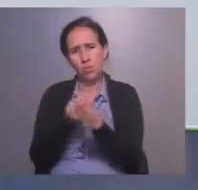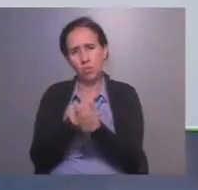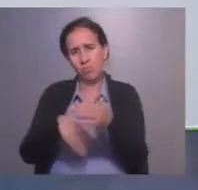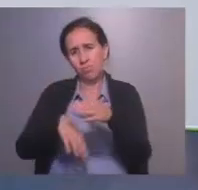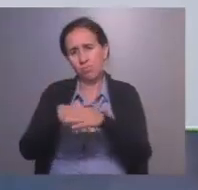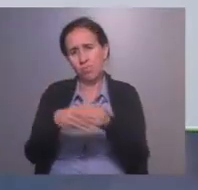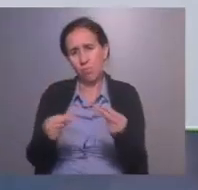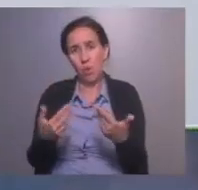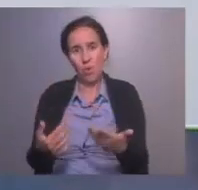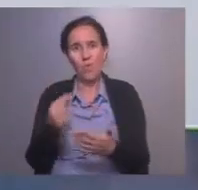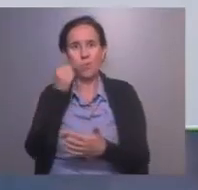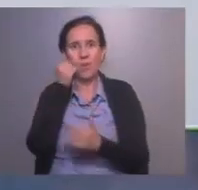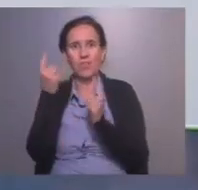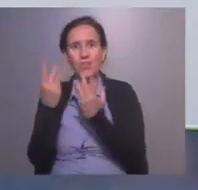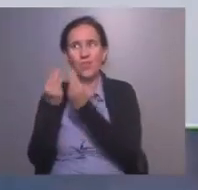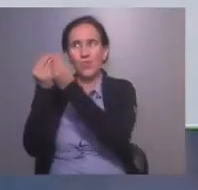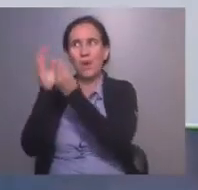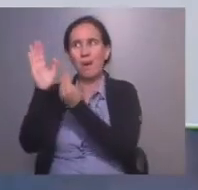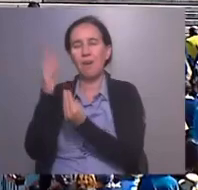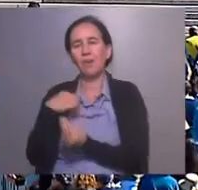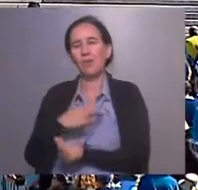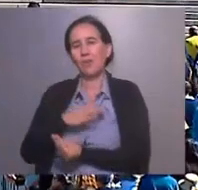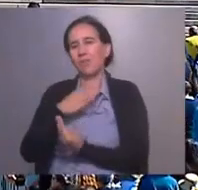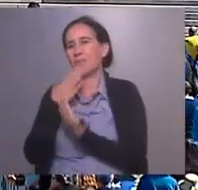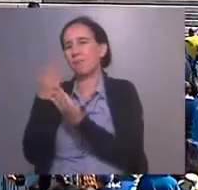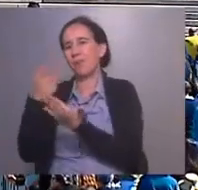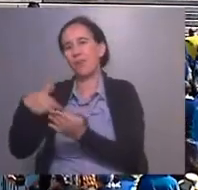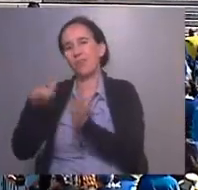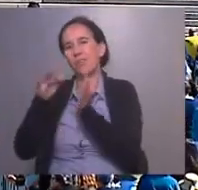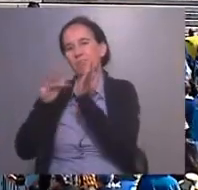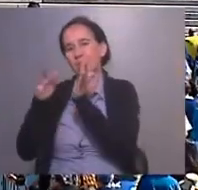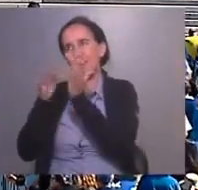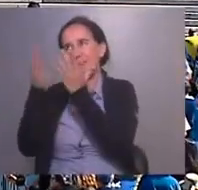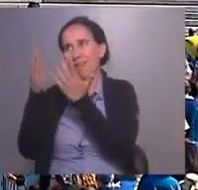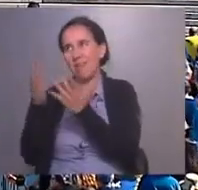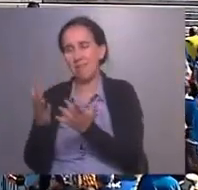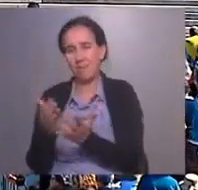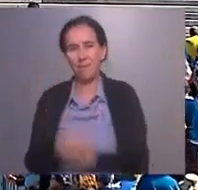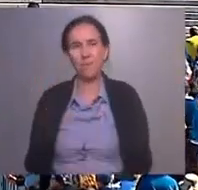Pai, peçamos-lhe com toda a confiança, cantando.